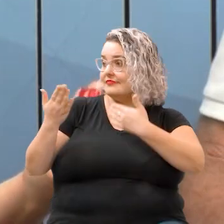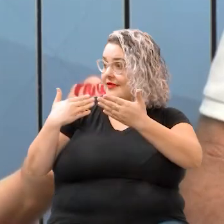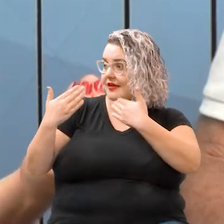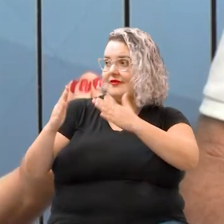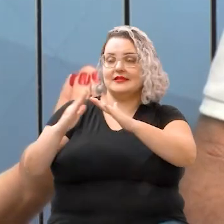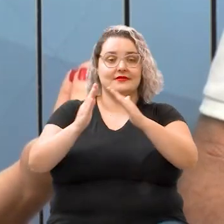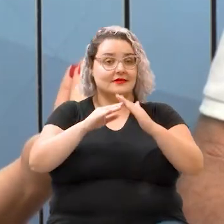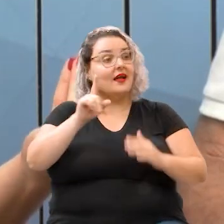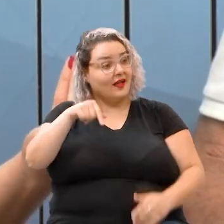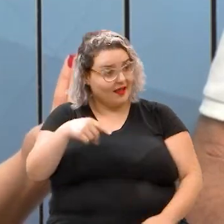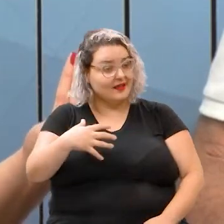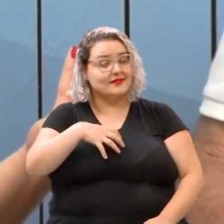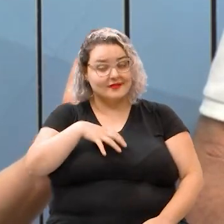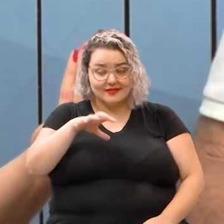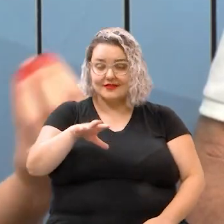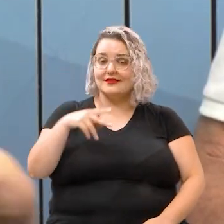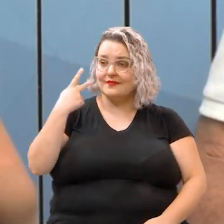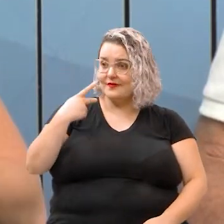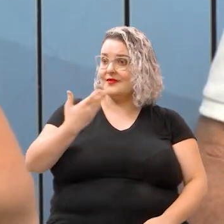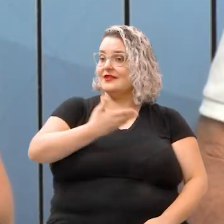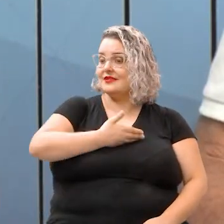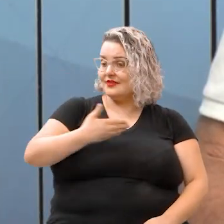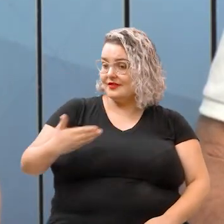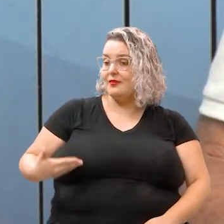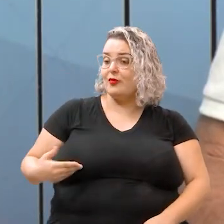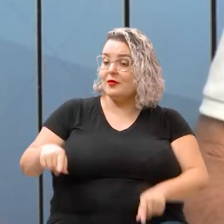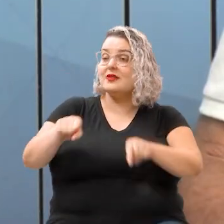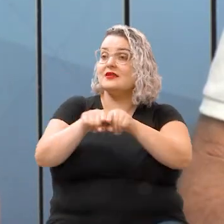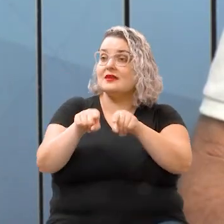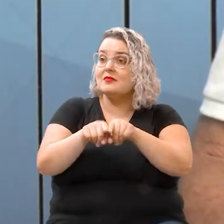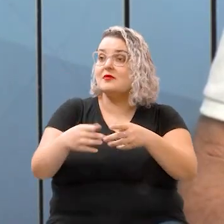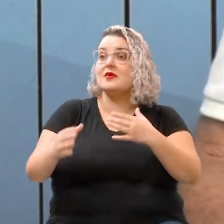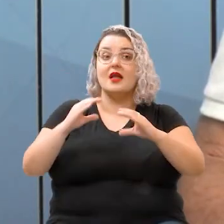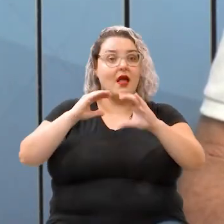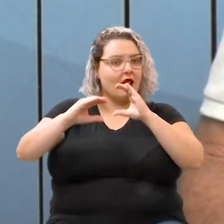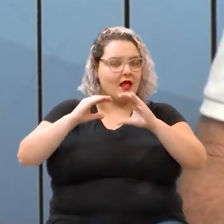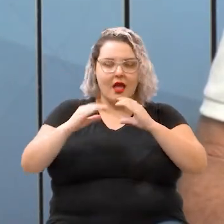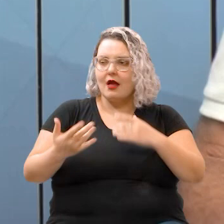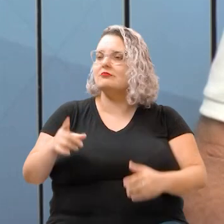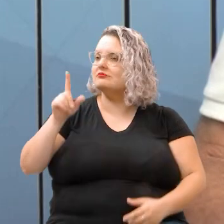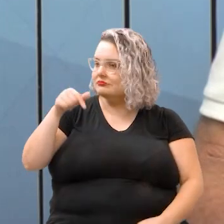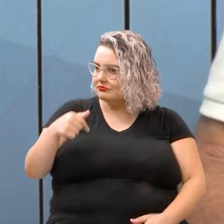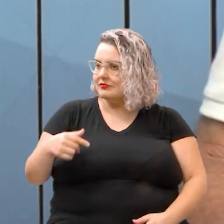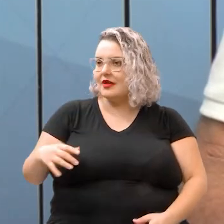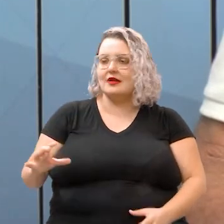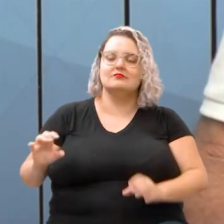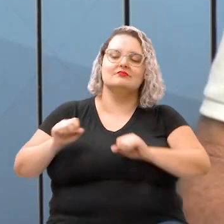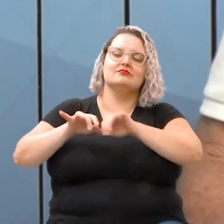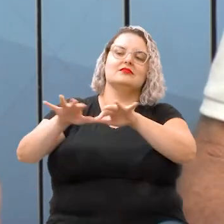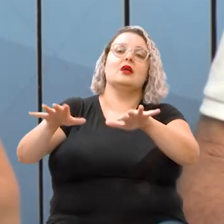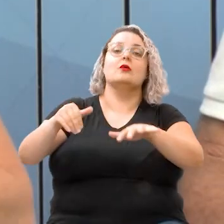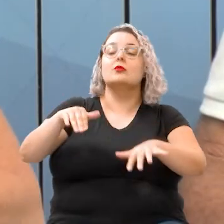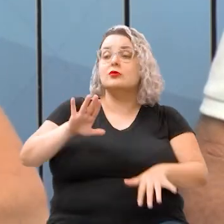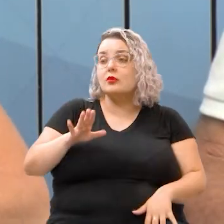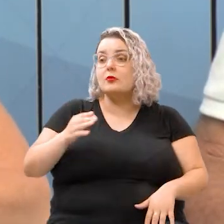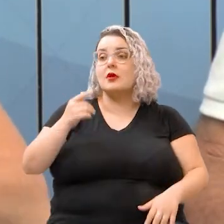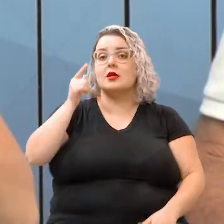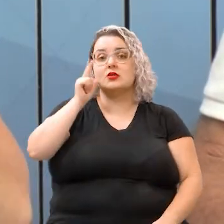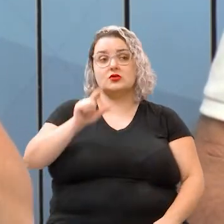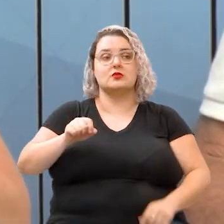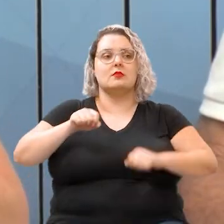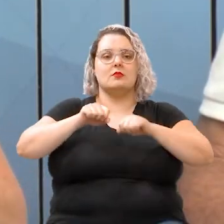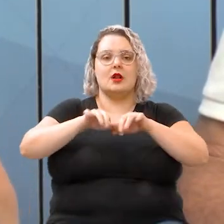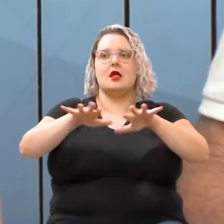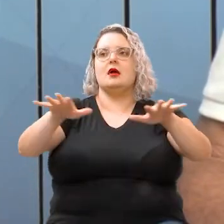faz política pública também, né? Porque essa questão da comunicação, ela é um nó. Então, quanto mais a gente